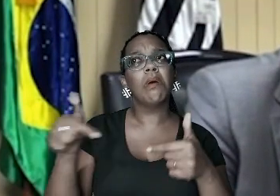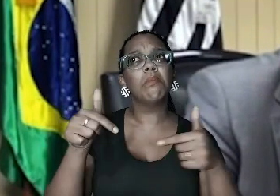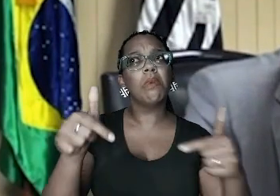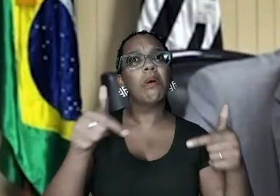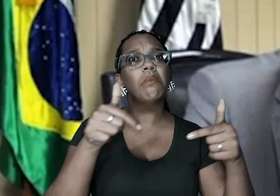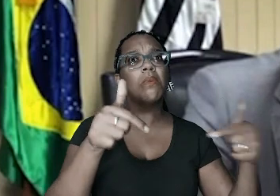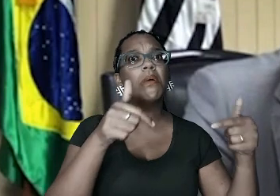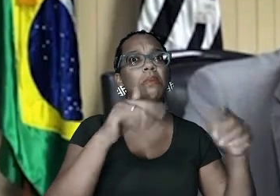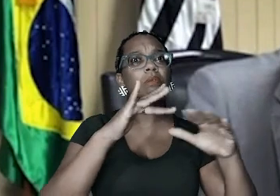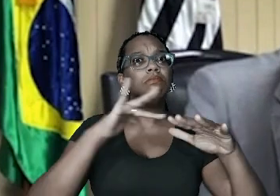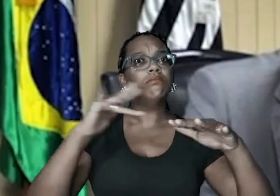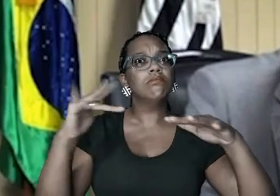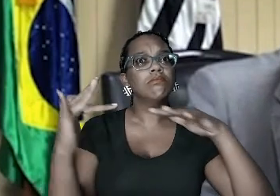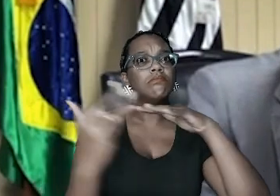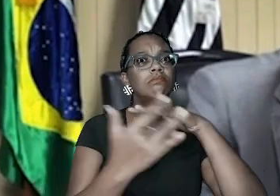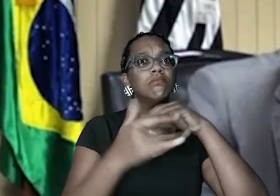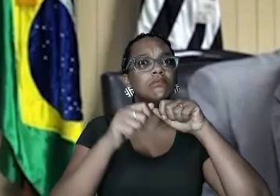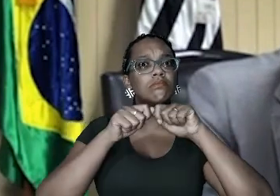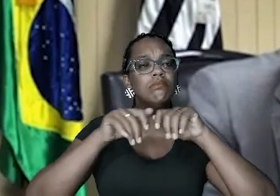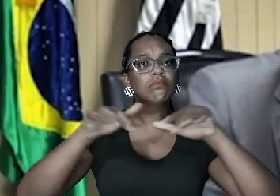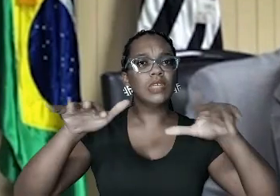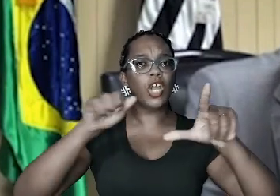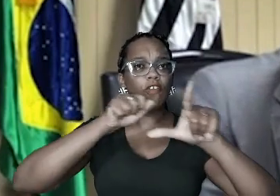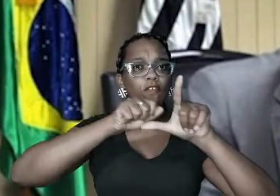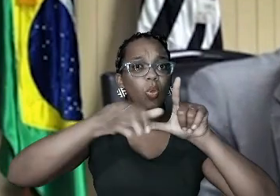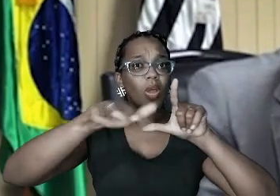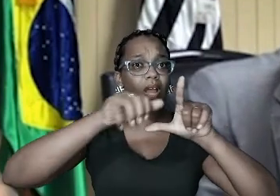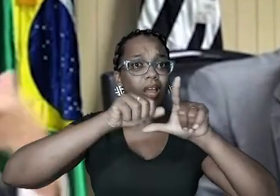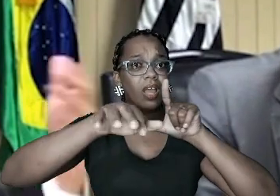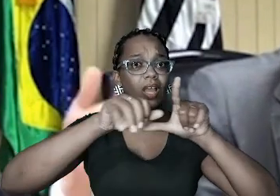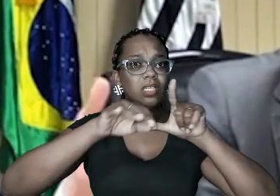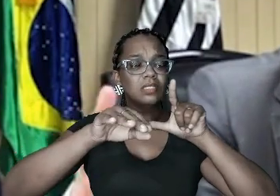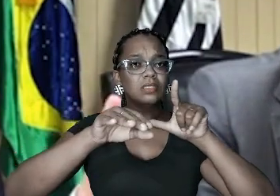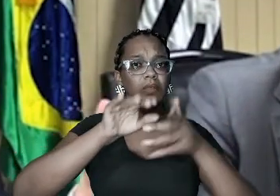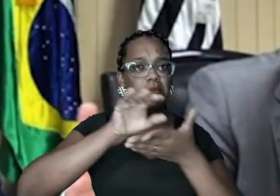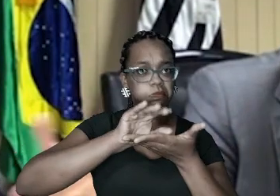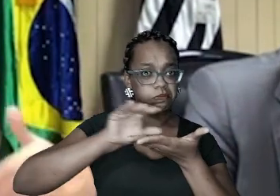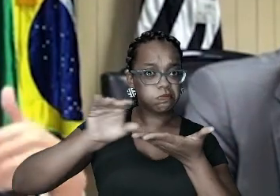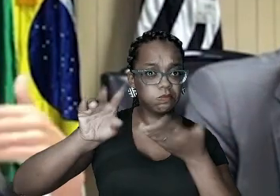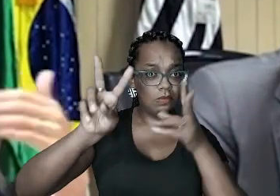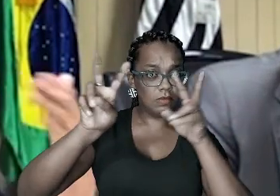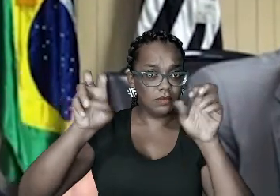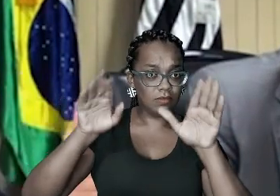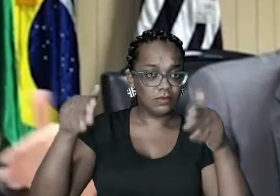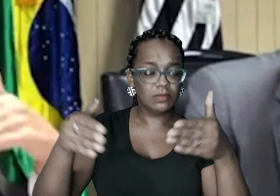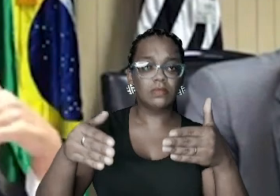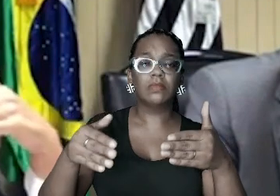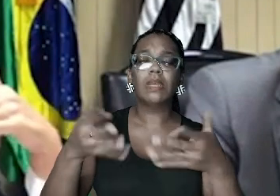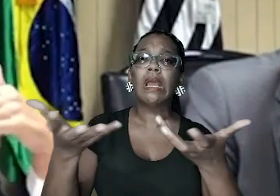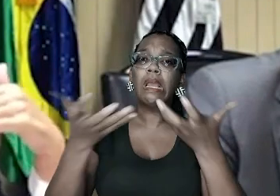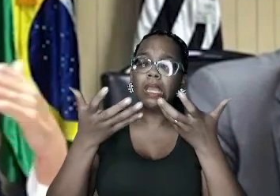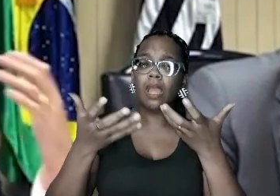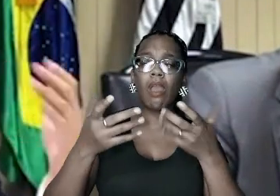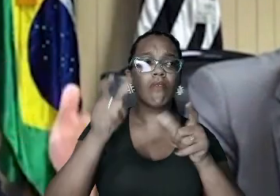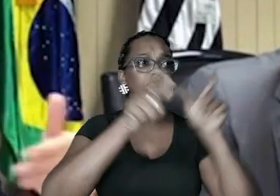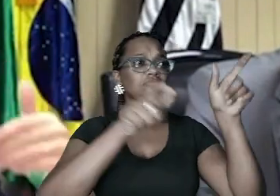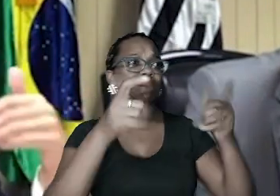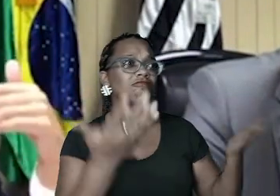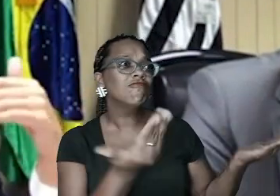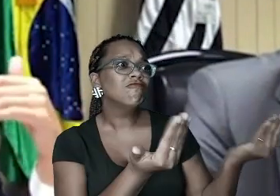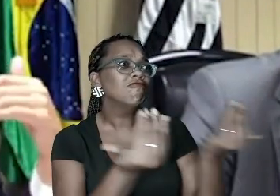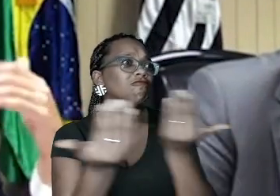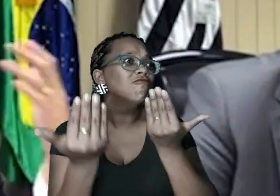últimos anos se começou a ver uma atuação cada vez maior em redes sociais de influências de